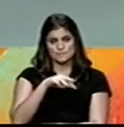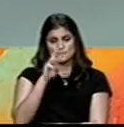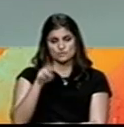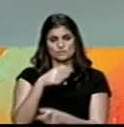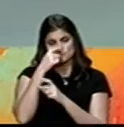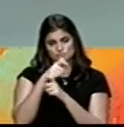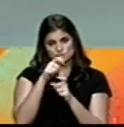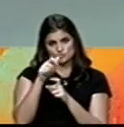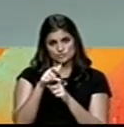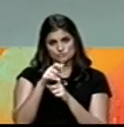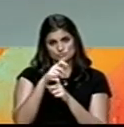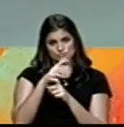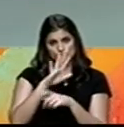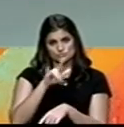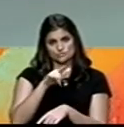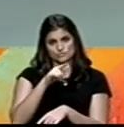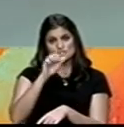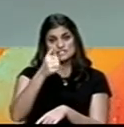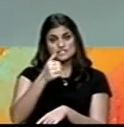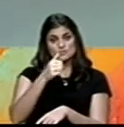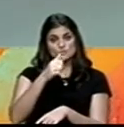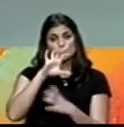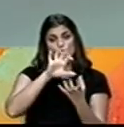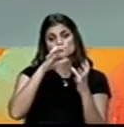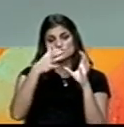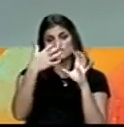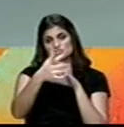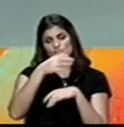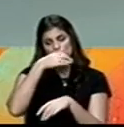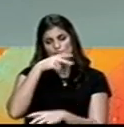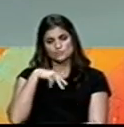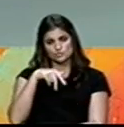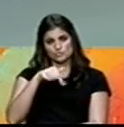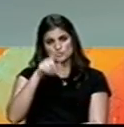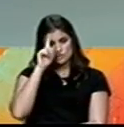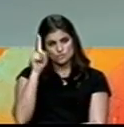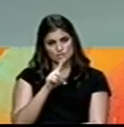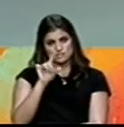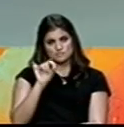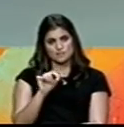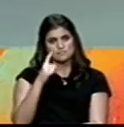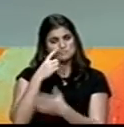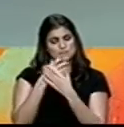os falantes espalhados pelos 5 continentes, falantes de português, obviamente, hoje no dia que se